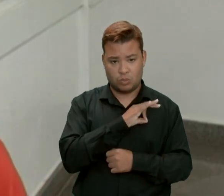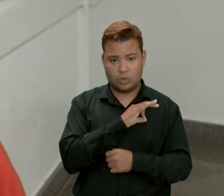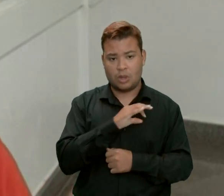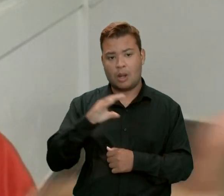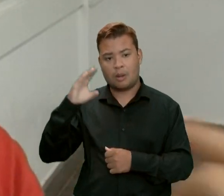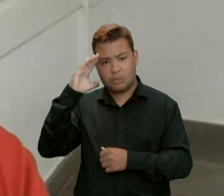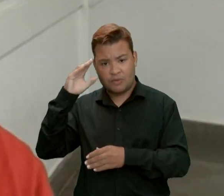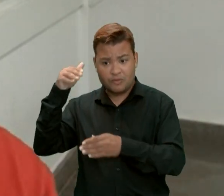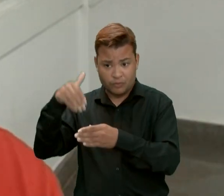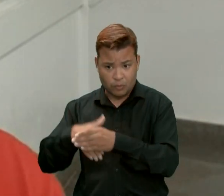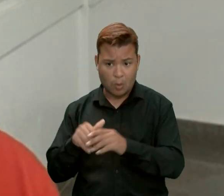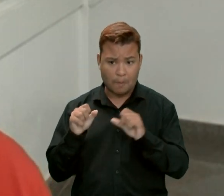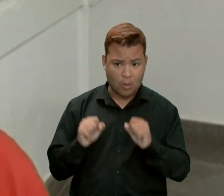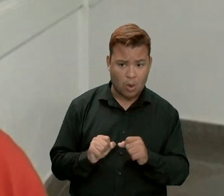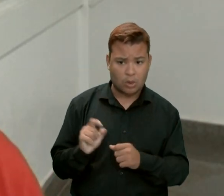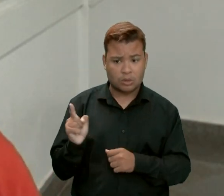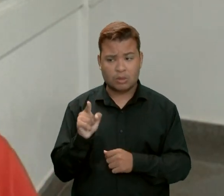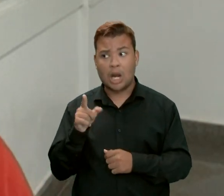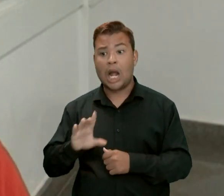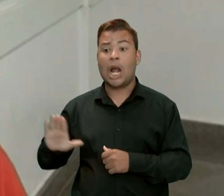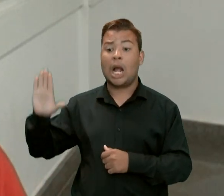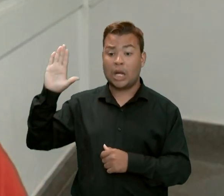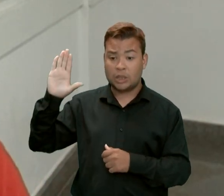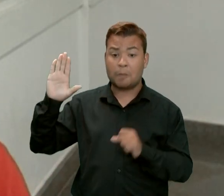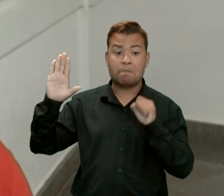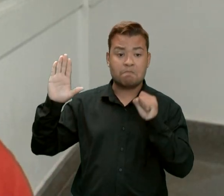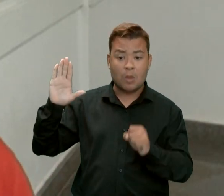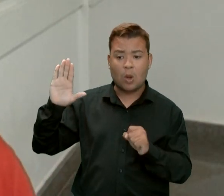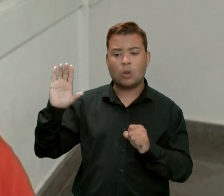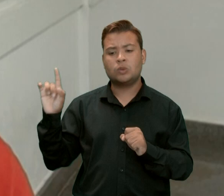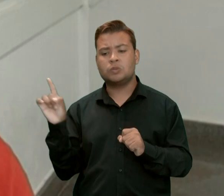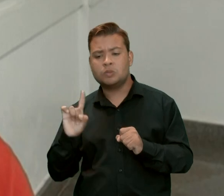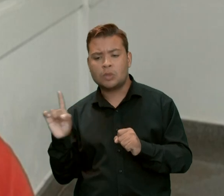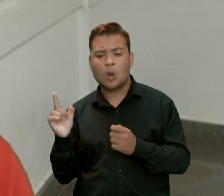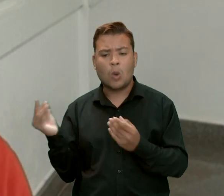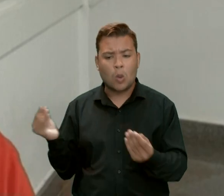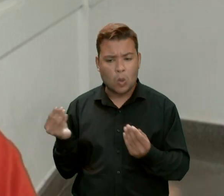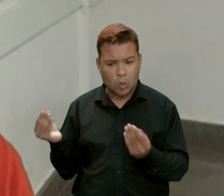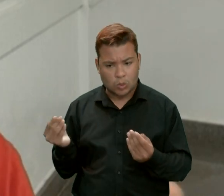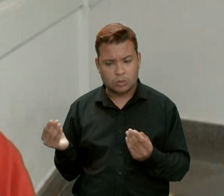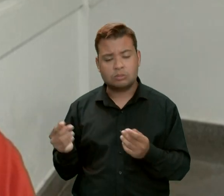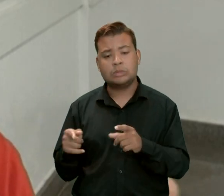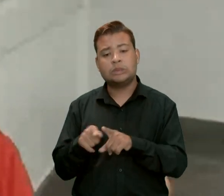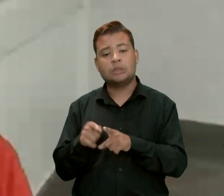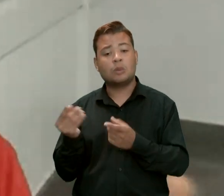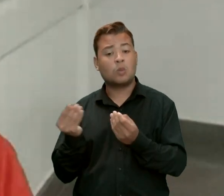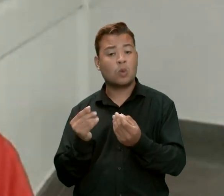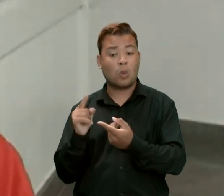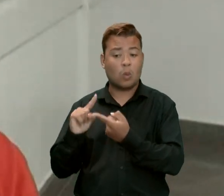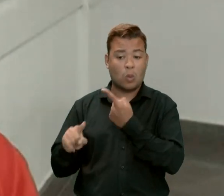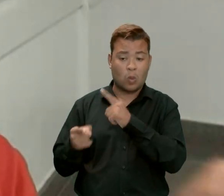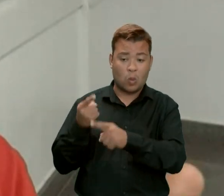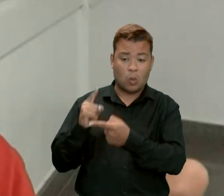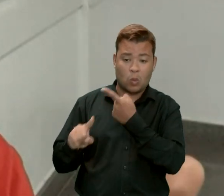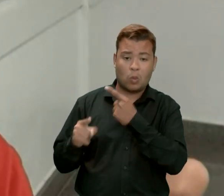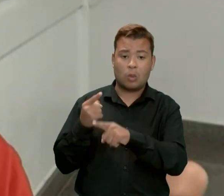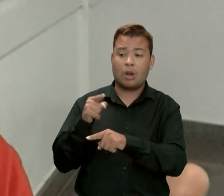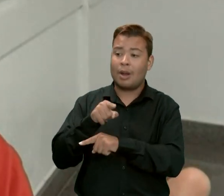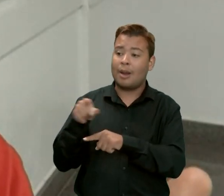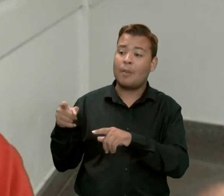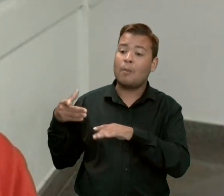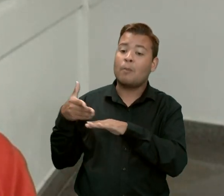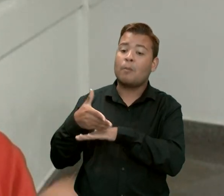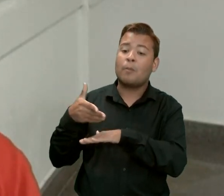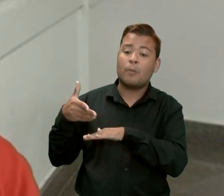pode votar, se ele pode se candidatar, se ele não pode se candidatar, como se articulam essa